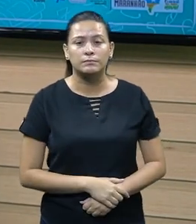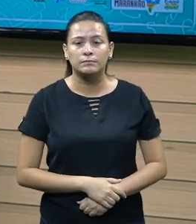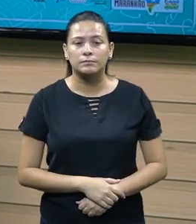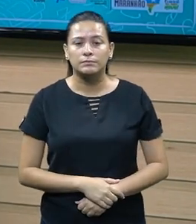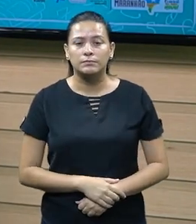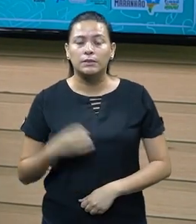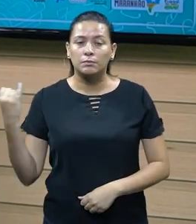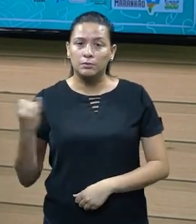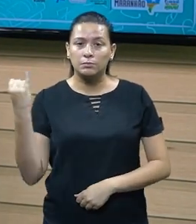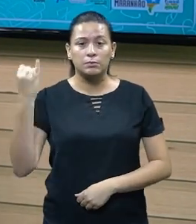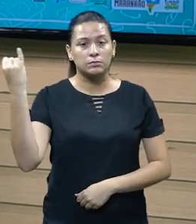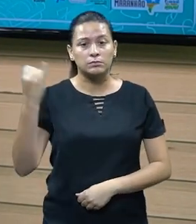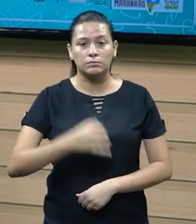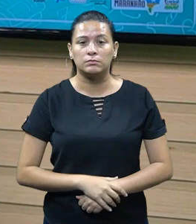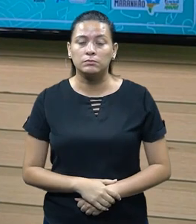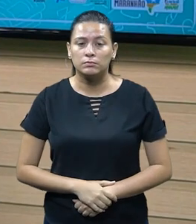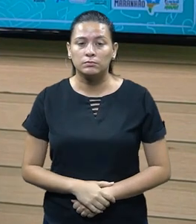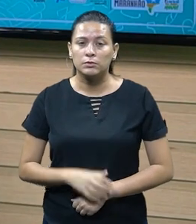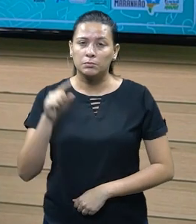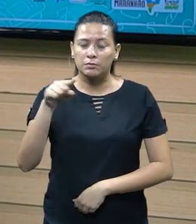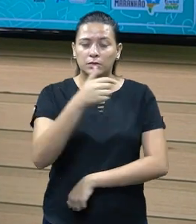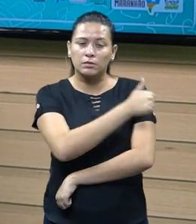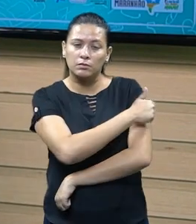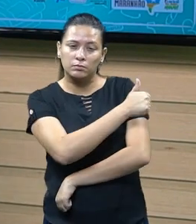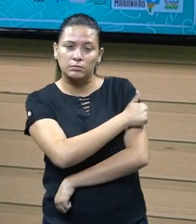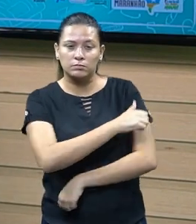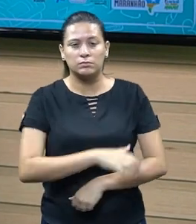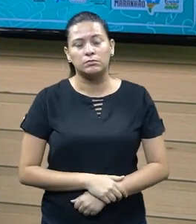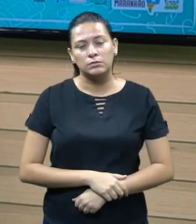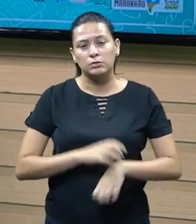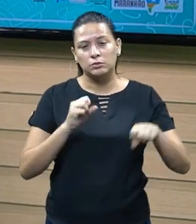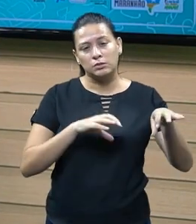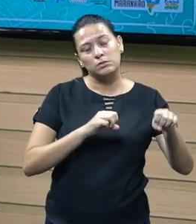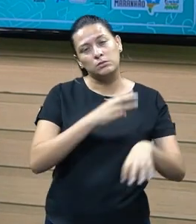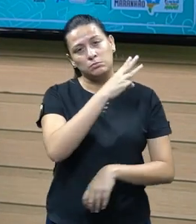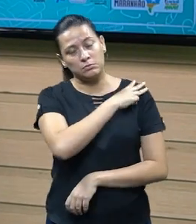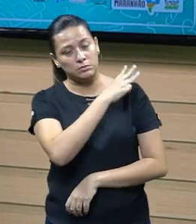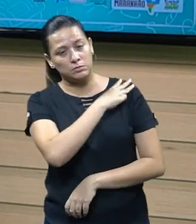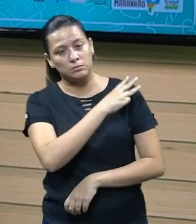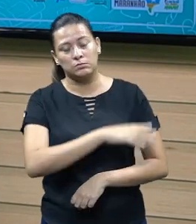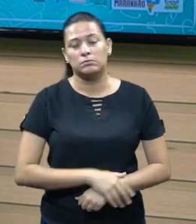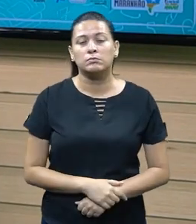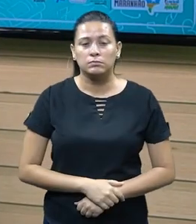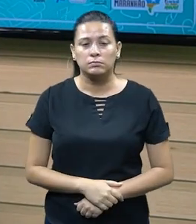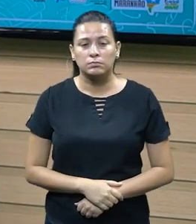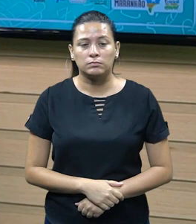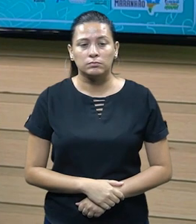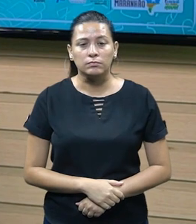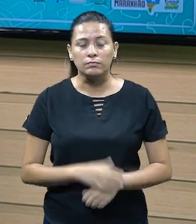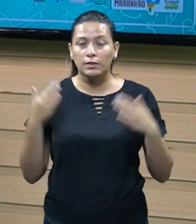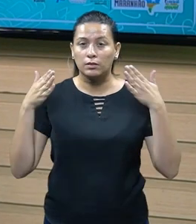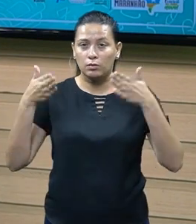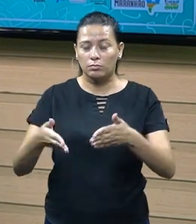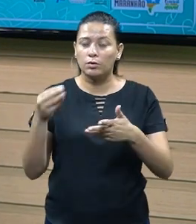né já tá falando acadêmico então para você que é aluno eh de Ensino Médio tá com aí eh com foco no